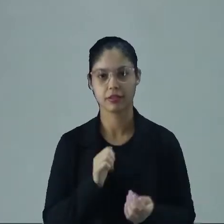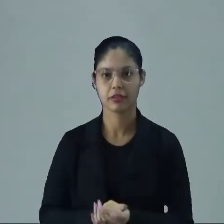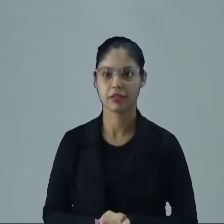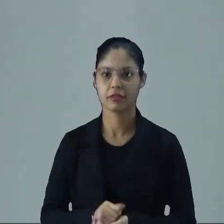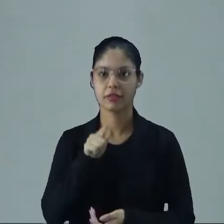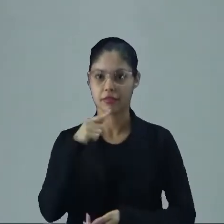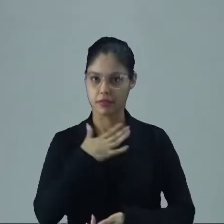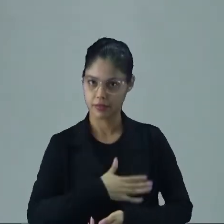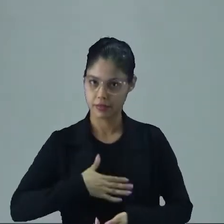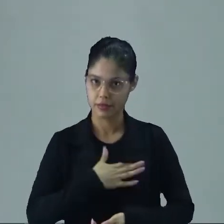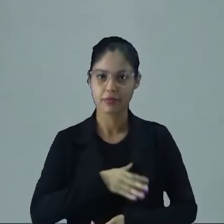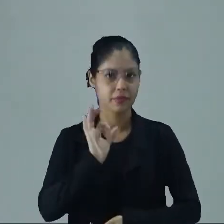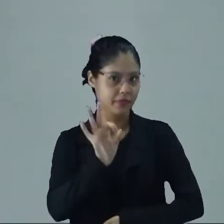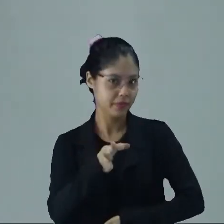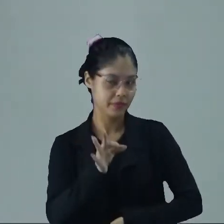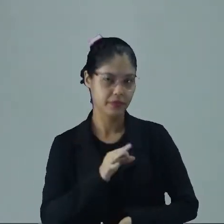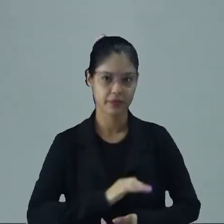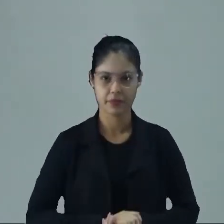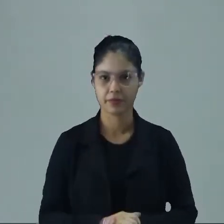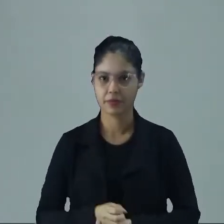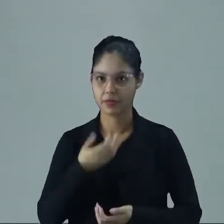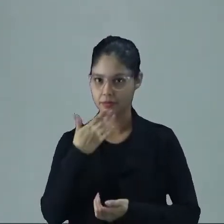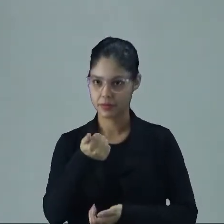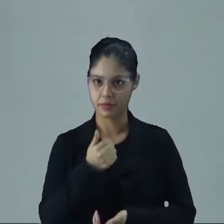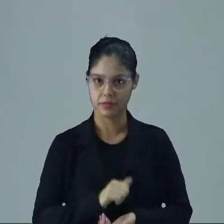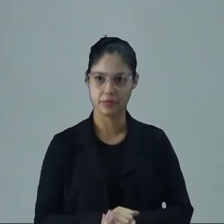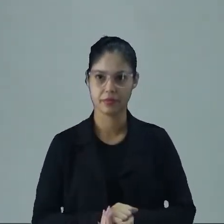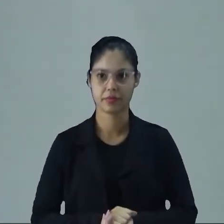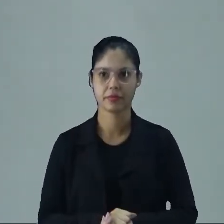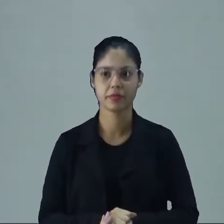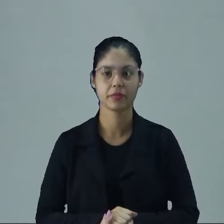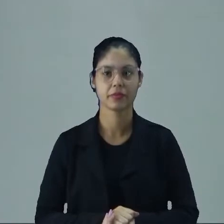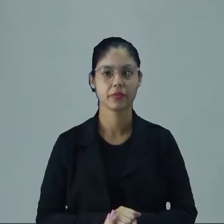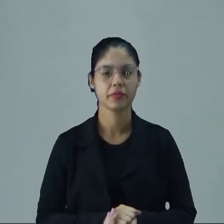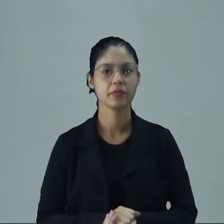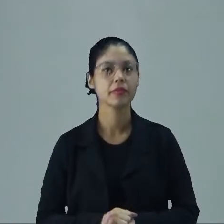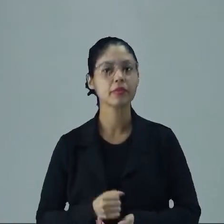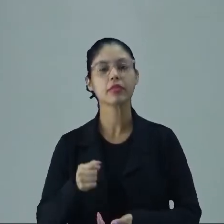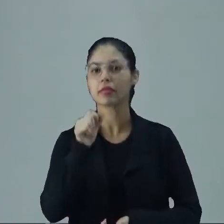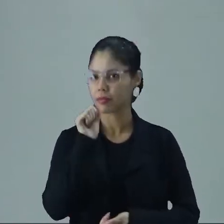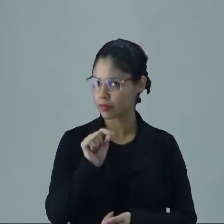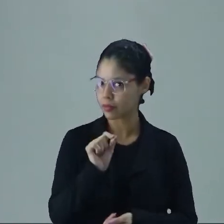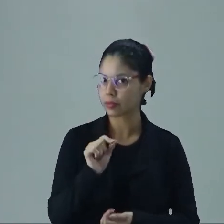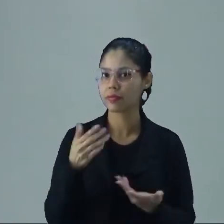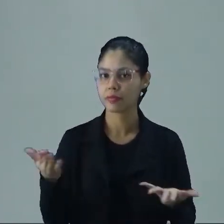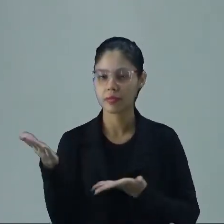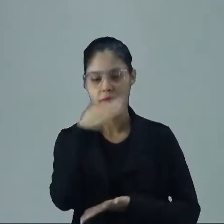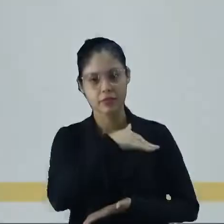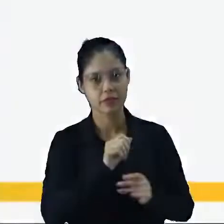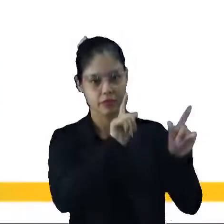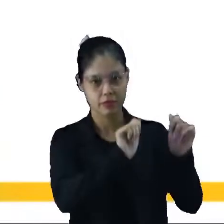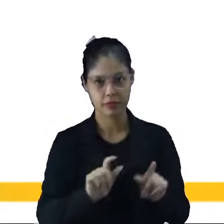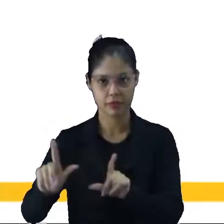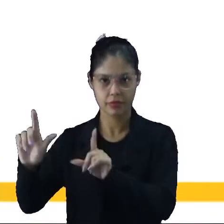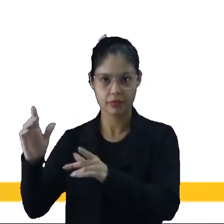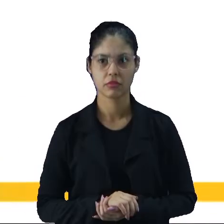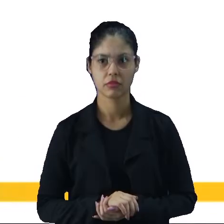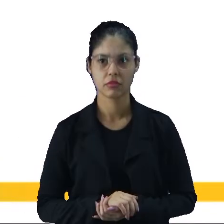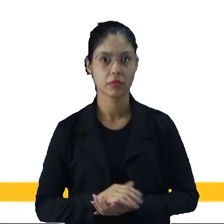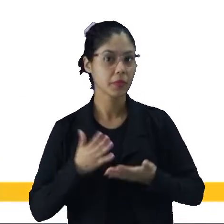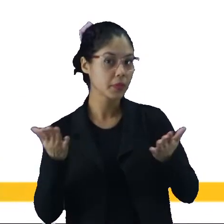e você vai gostar com certeza, beleza? Então, vamos lá? Conto com você, vamos acompanhar,